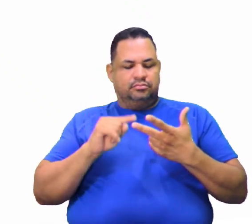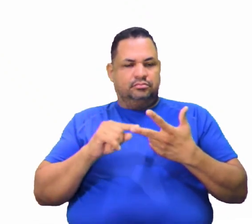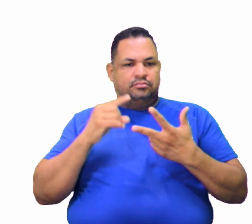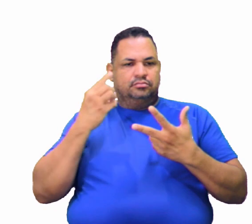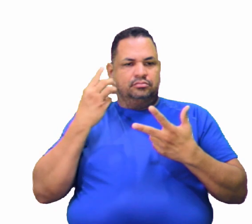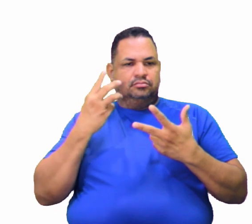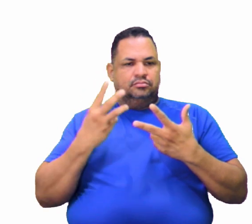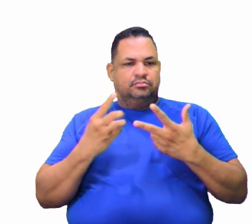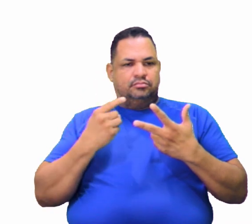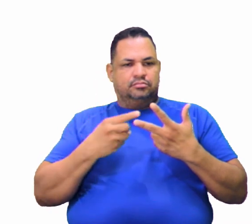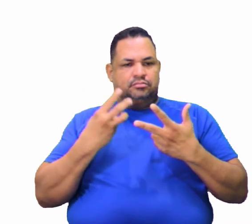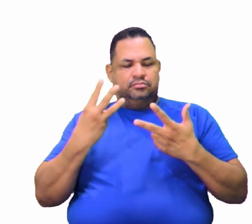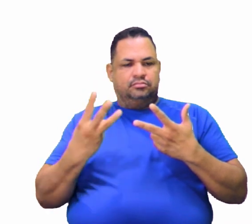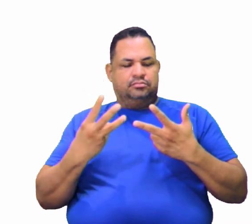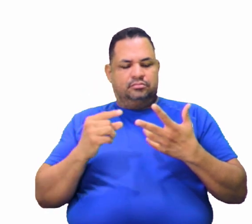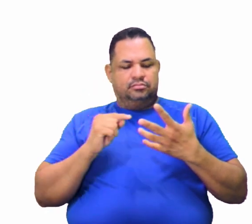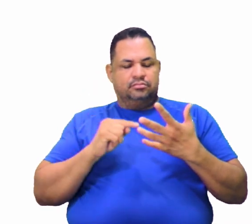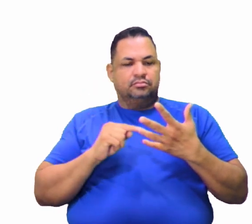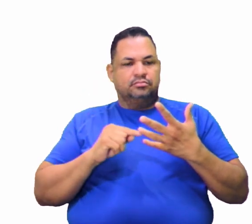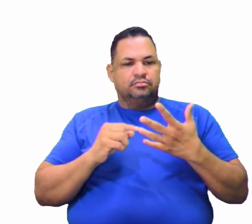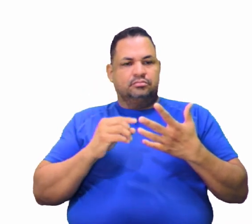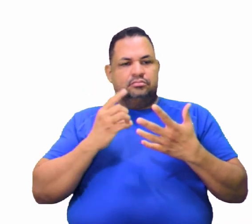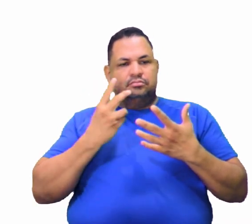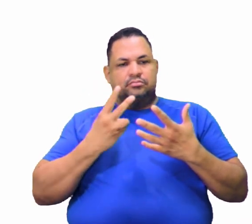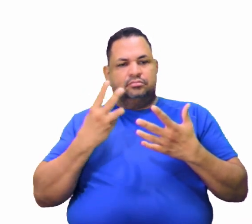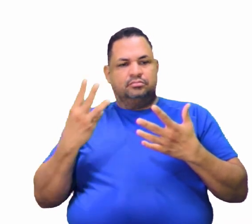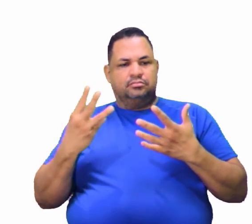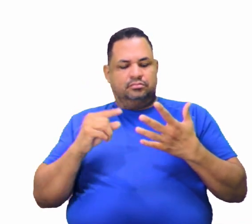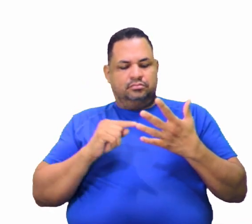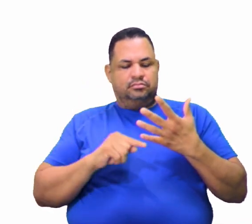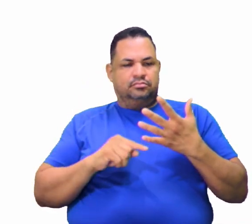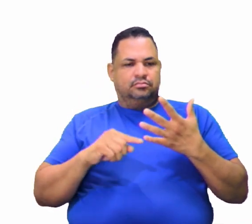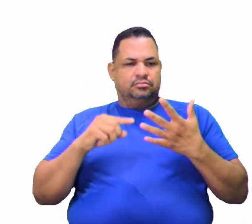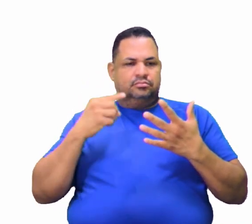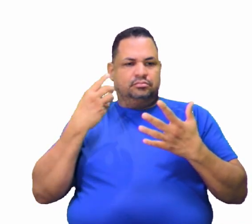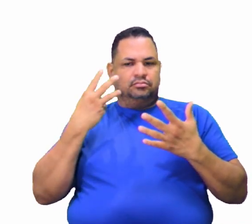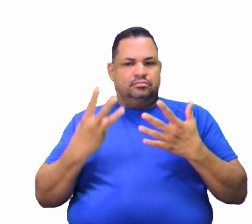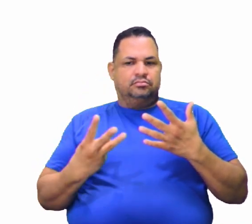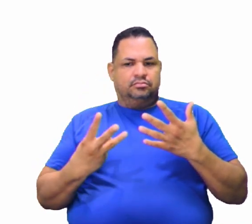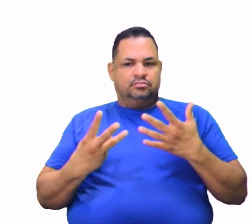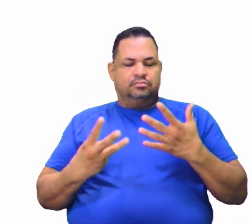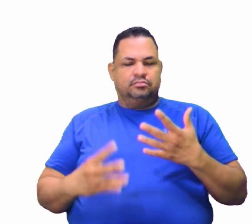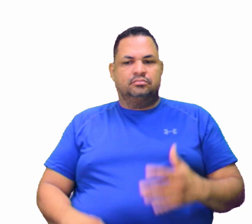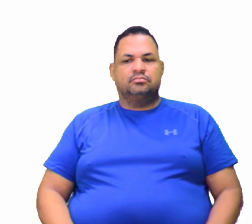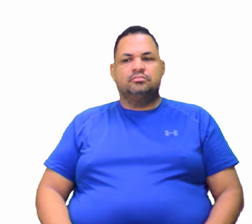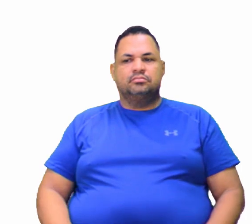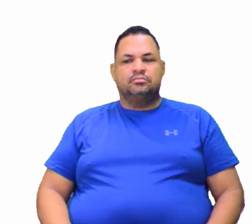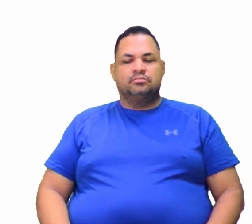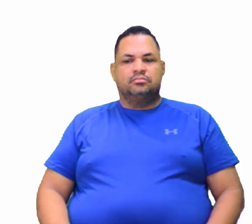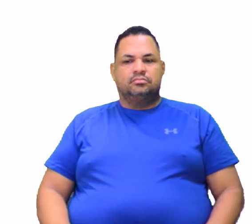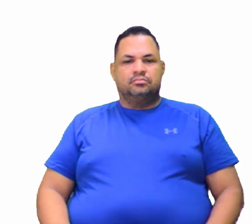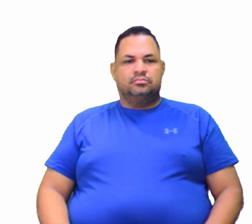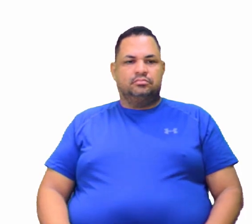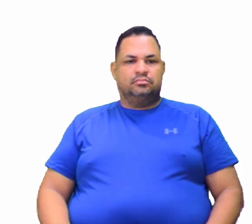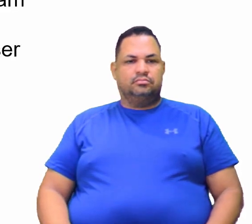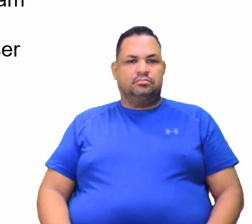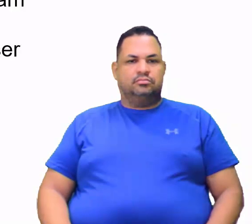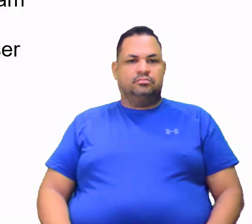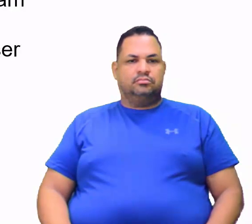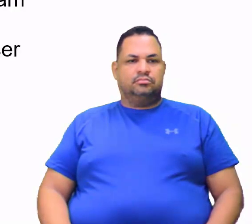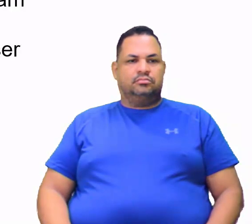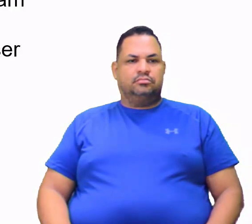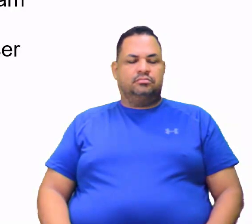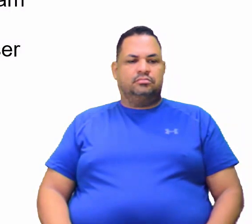apenas, 1 e 3 apenas, 2 e 3, apenas 3. Desta